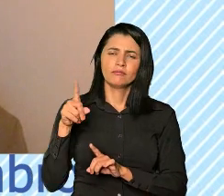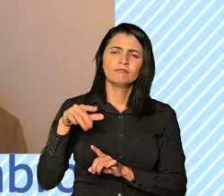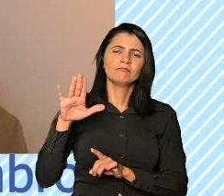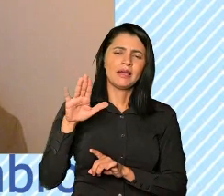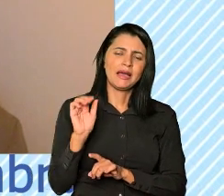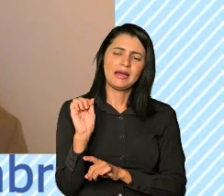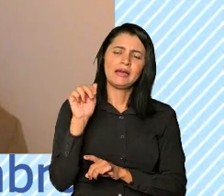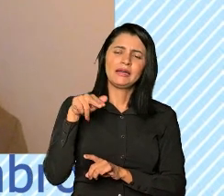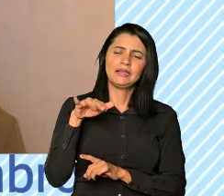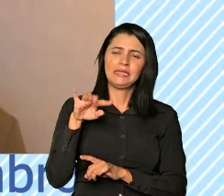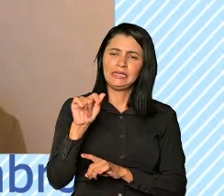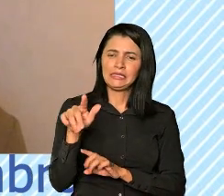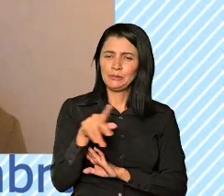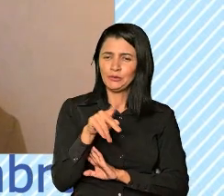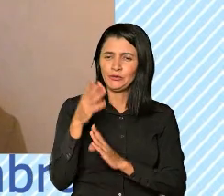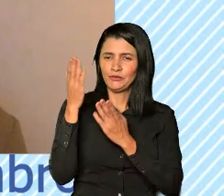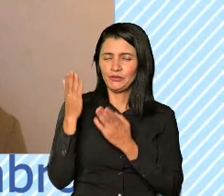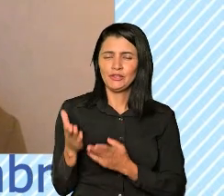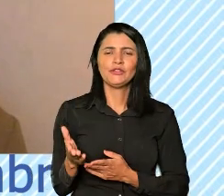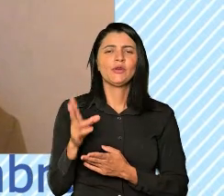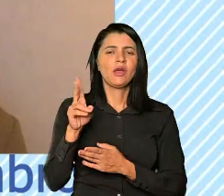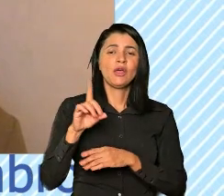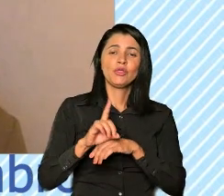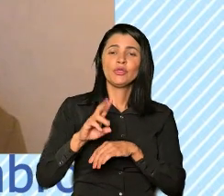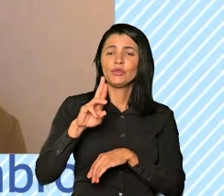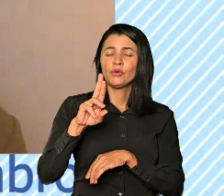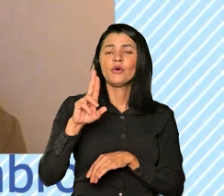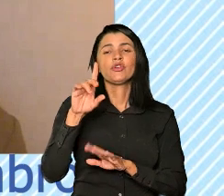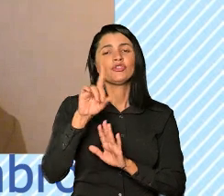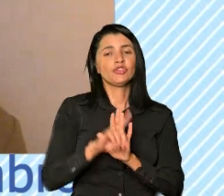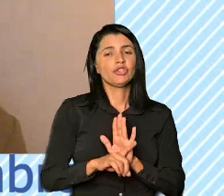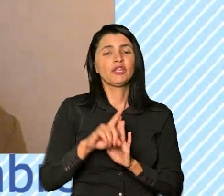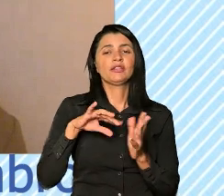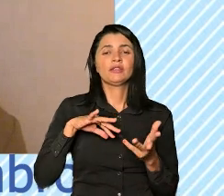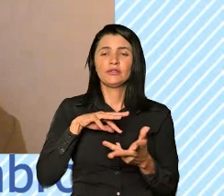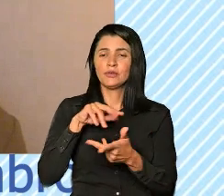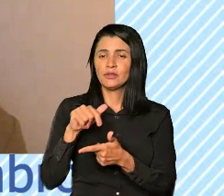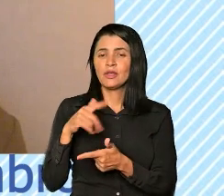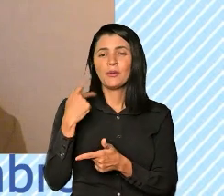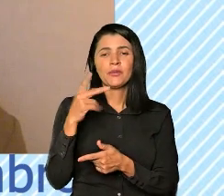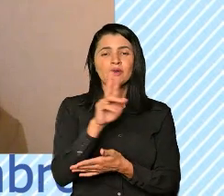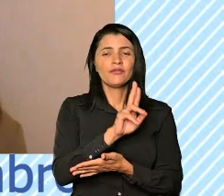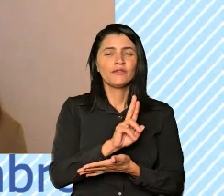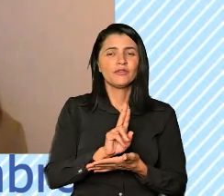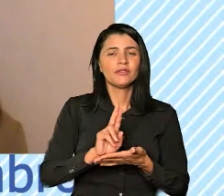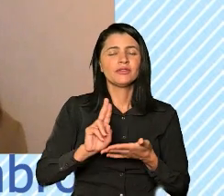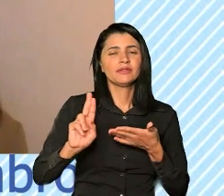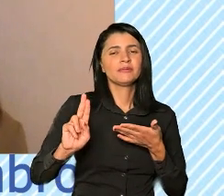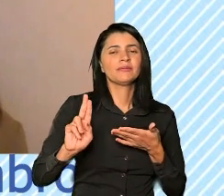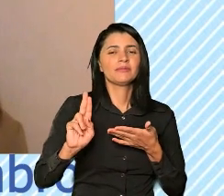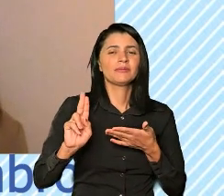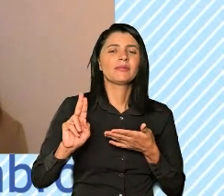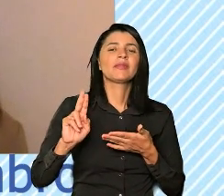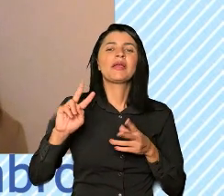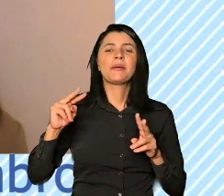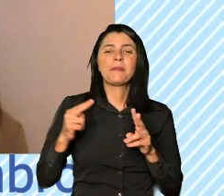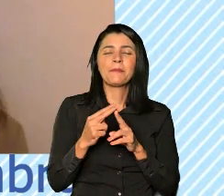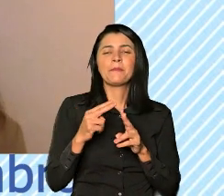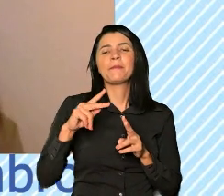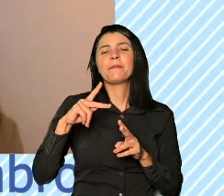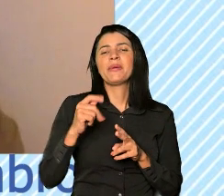Marques, a professora Anitta Marques. Ela é doutora em Direito Internacional pela Universidade